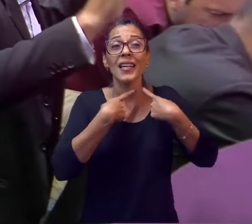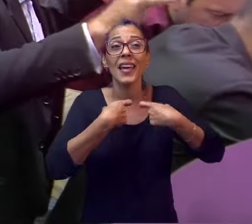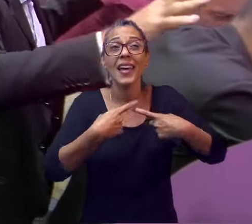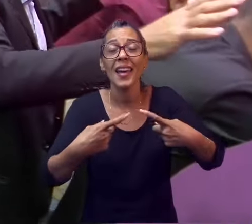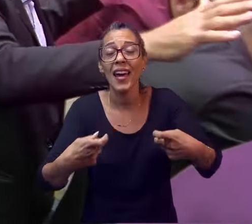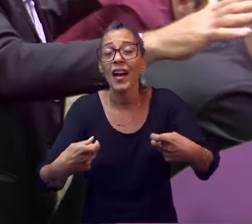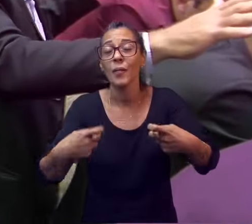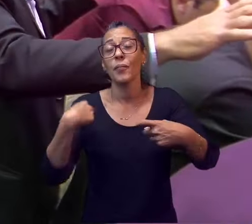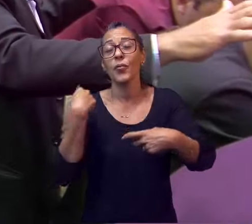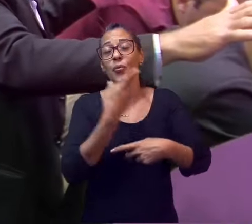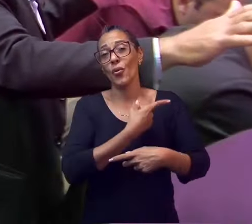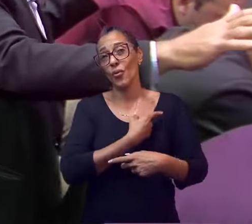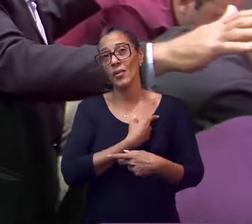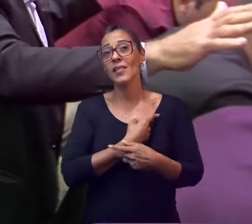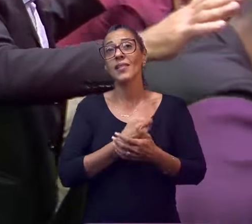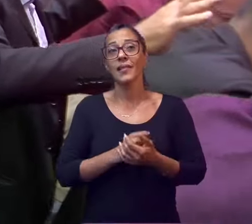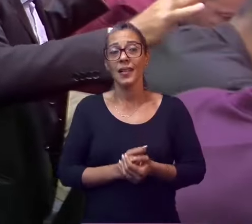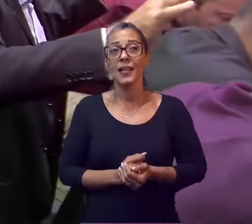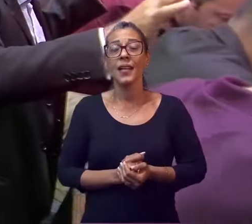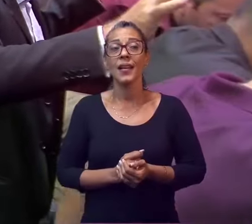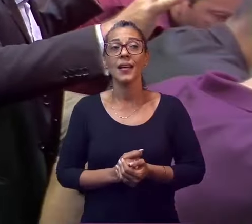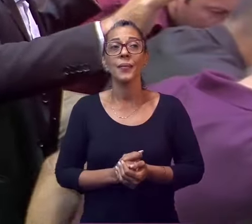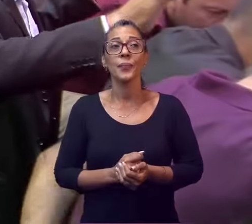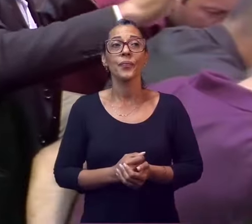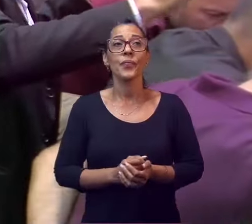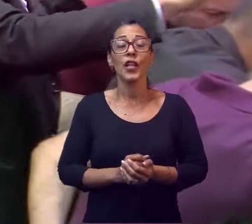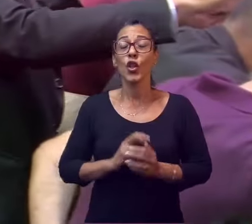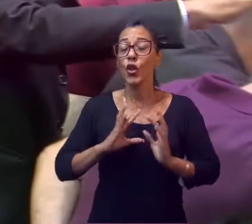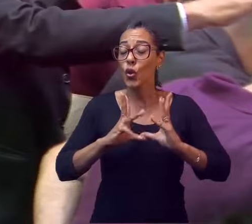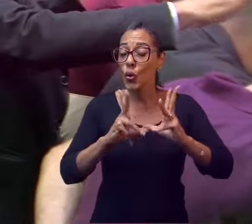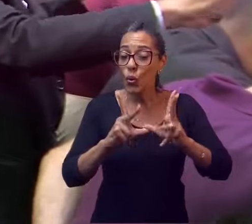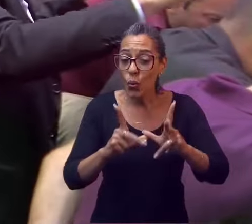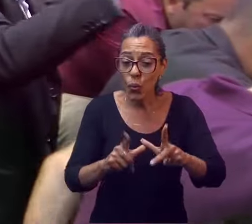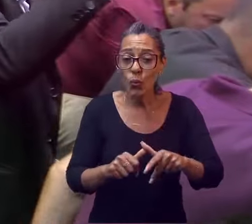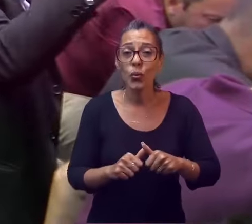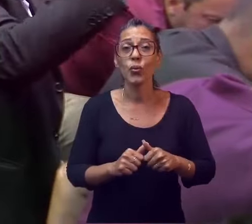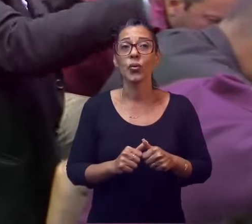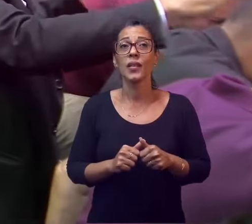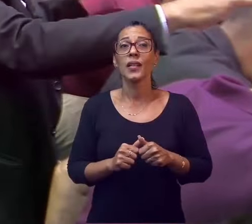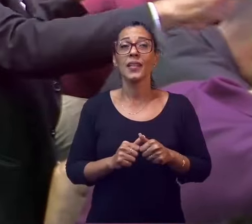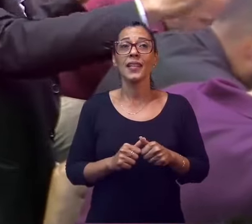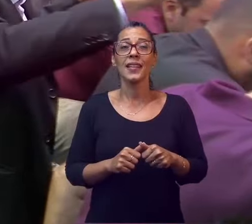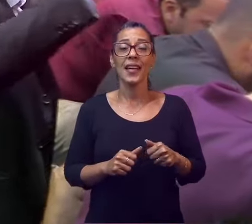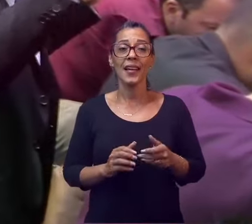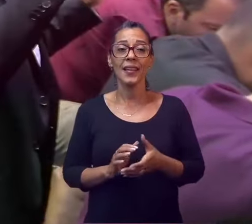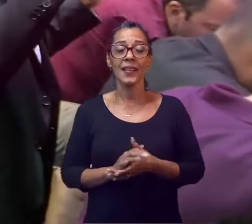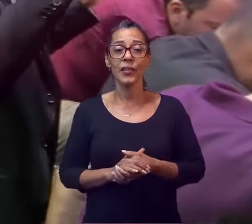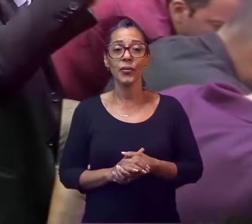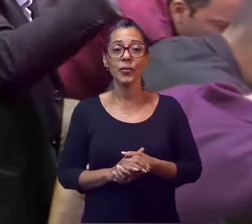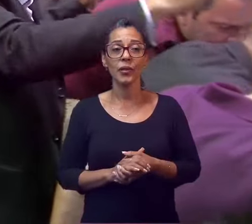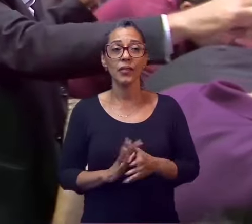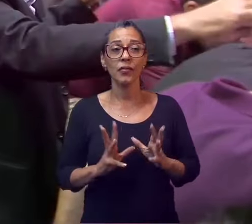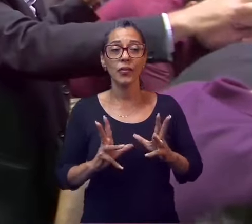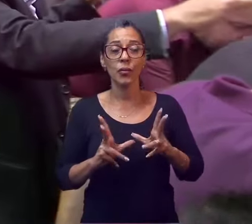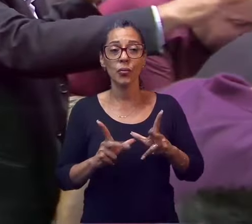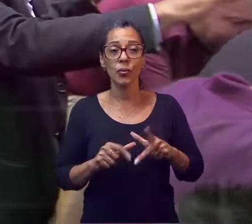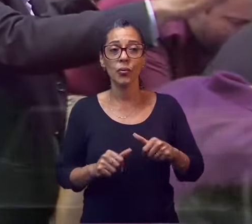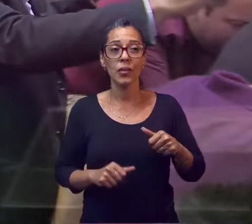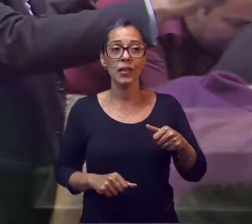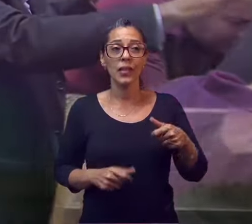e potestades tudo a Deus que tem se levantado contra a tua palavra tudo que tem se levantado contra